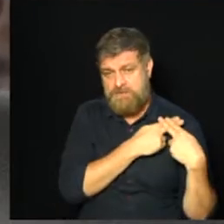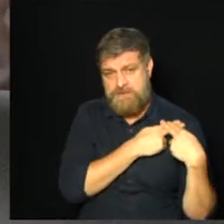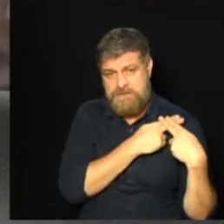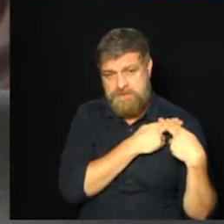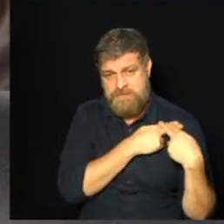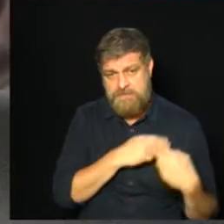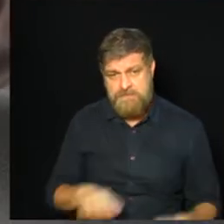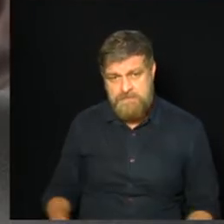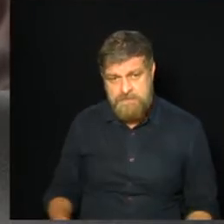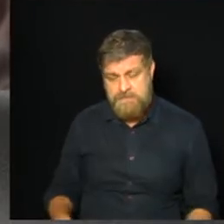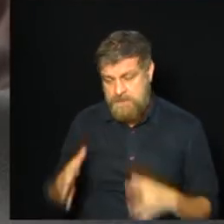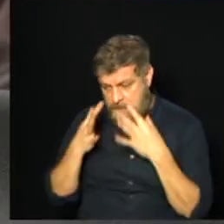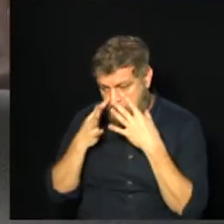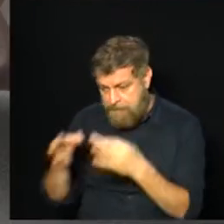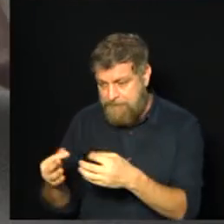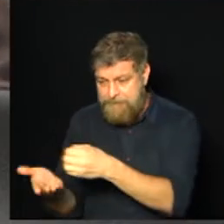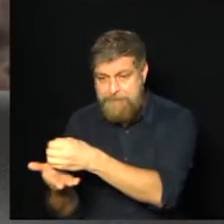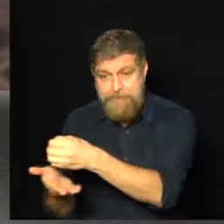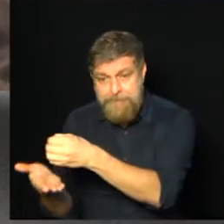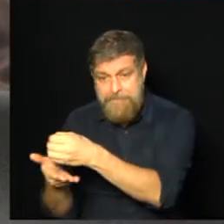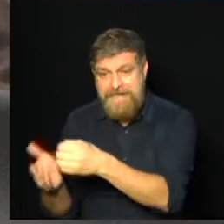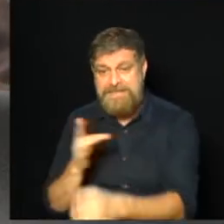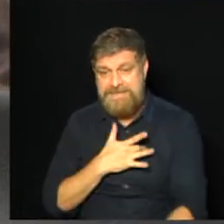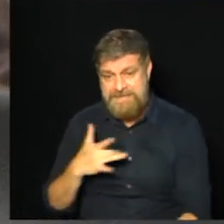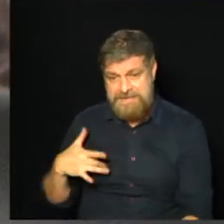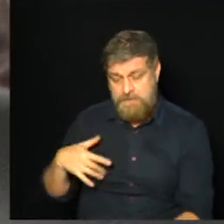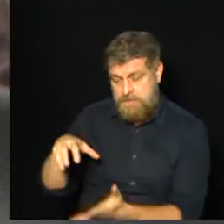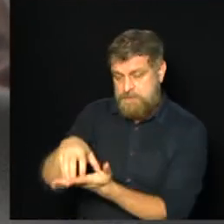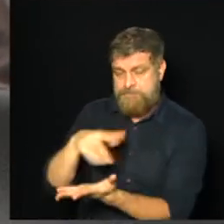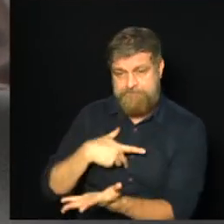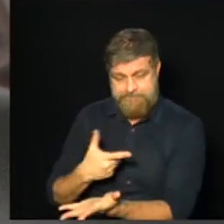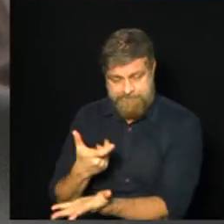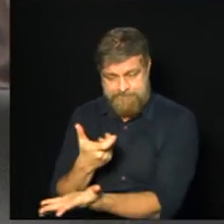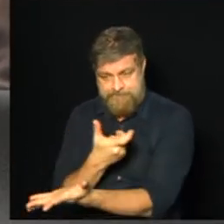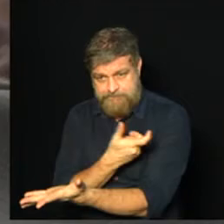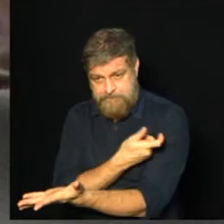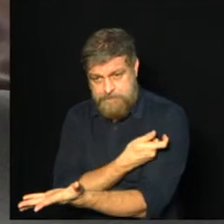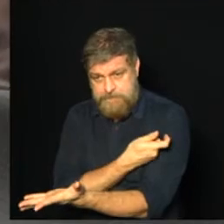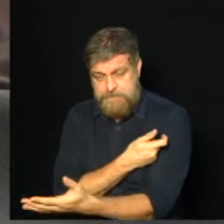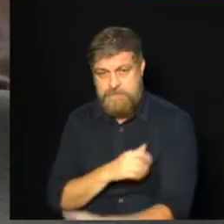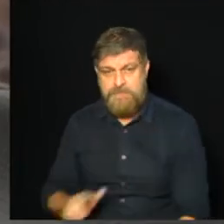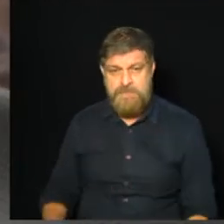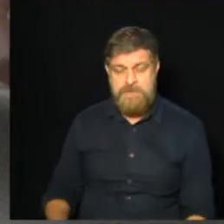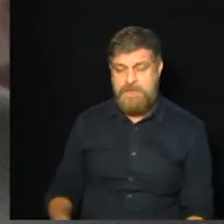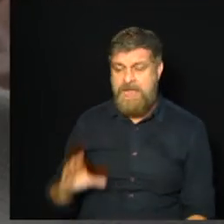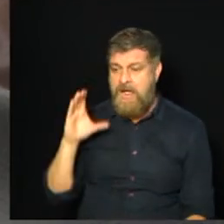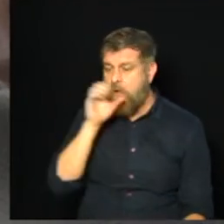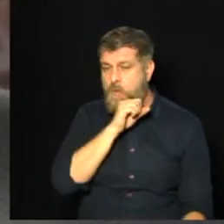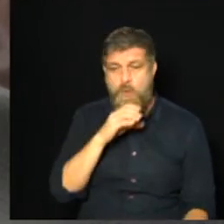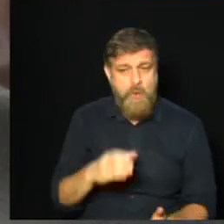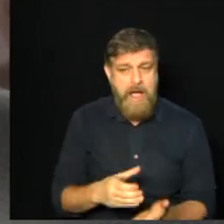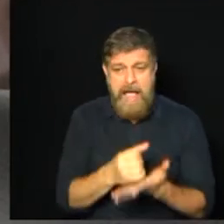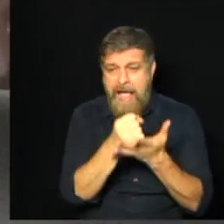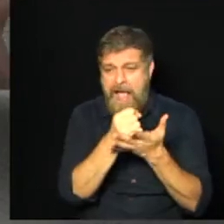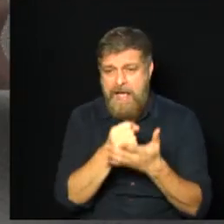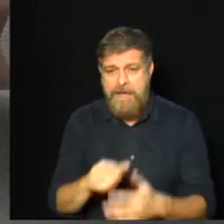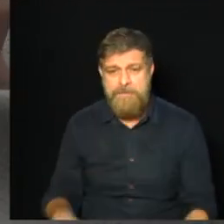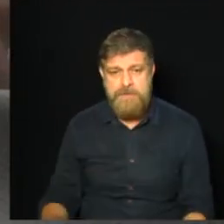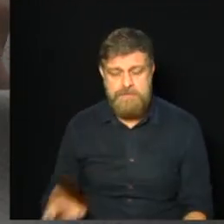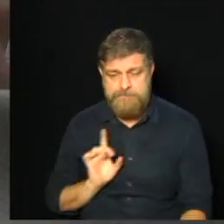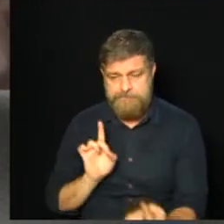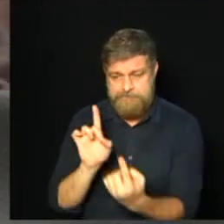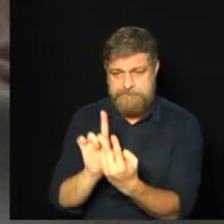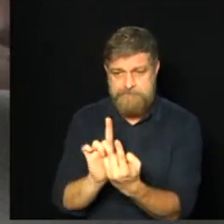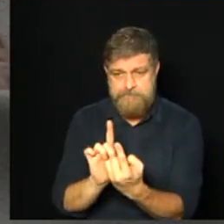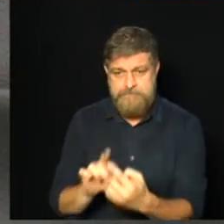responsável pela atenção primária, né, as unidades básicas de saúde, urgência, emergência, pronto atendimento e média